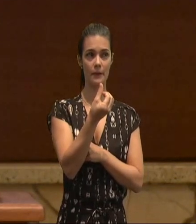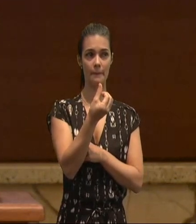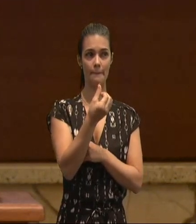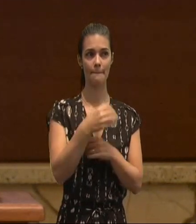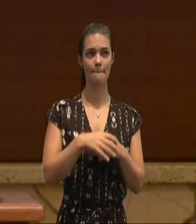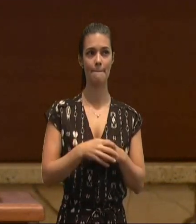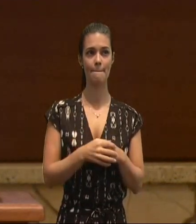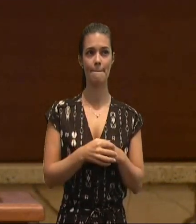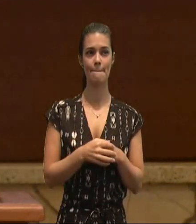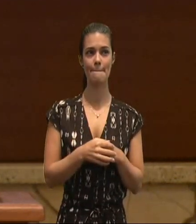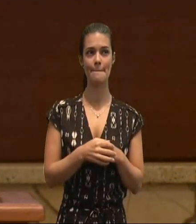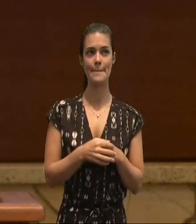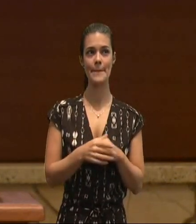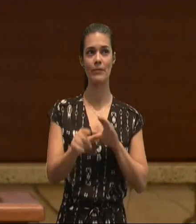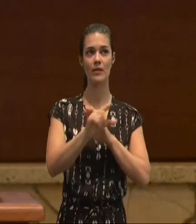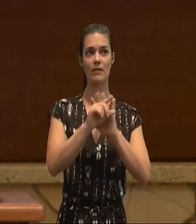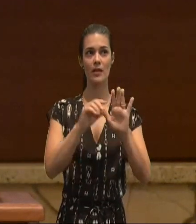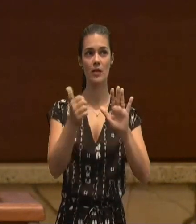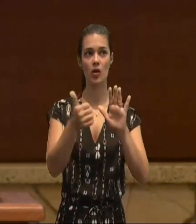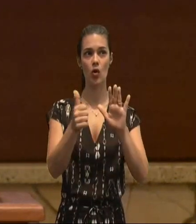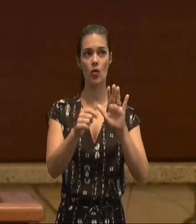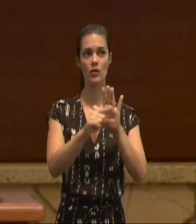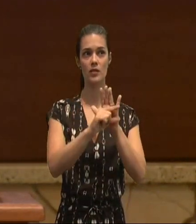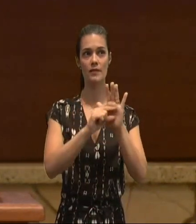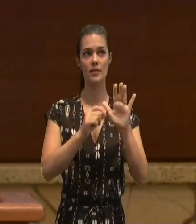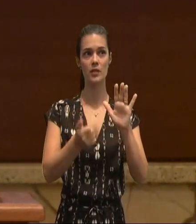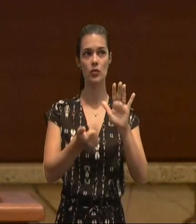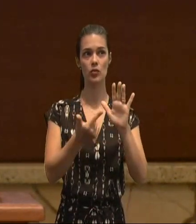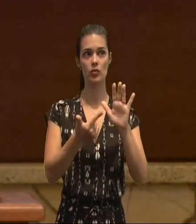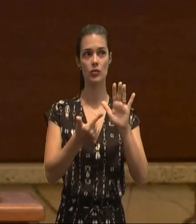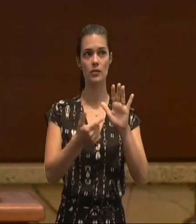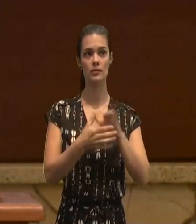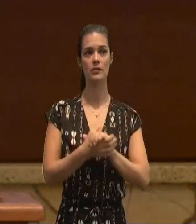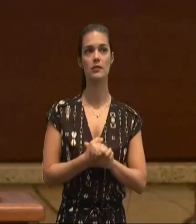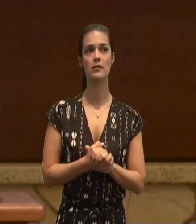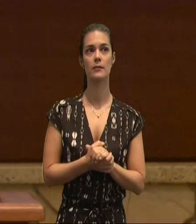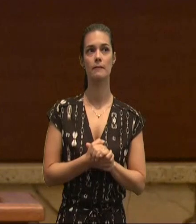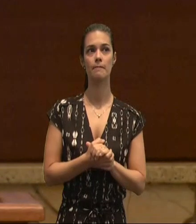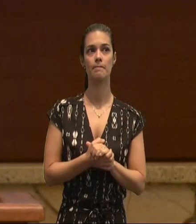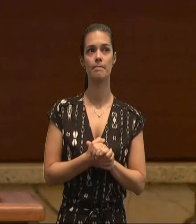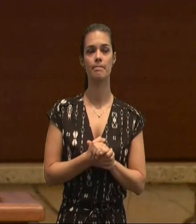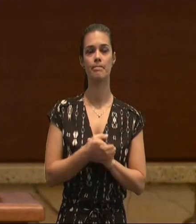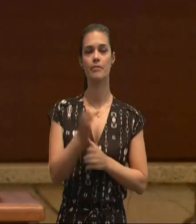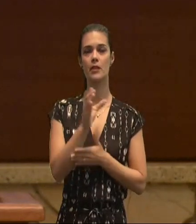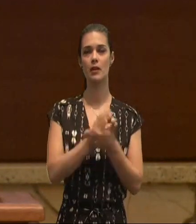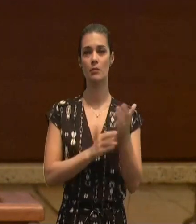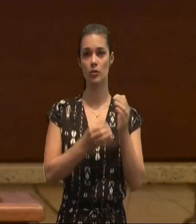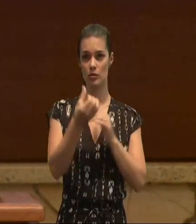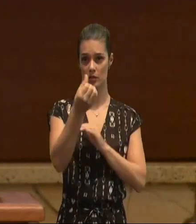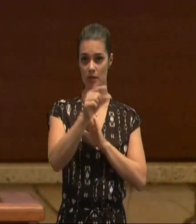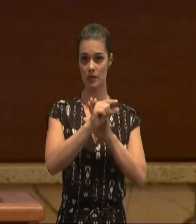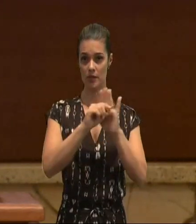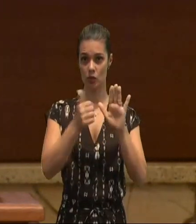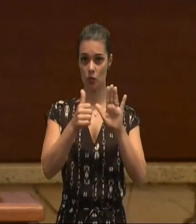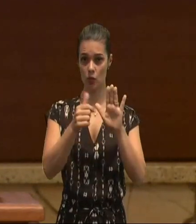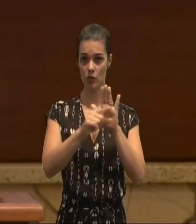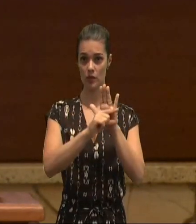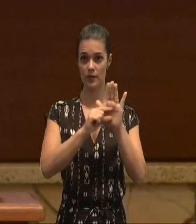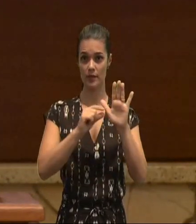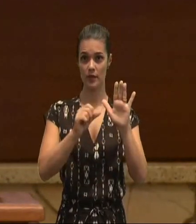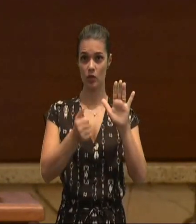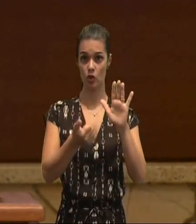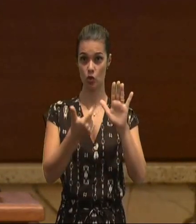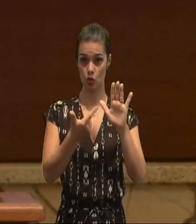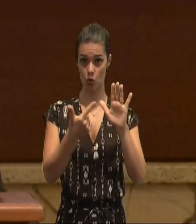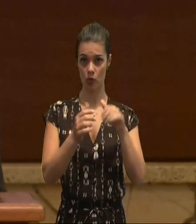Você observe comigo os versos 11 e 12, segundo livro de Samuel, capítulo 6, os versos 11 e 12.